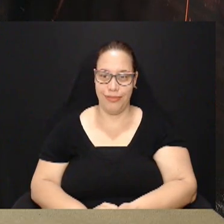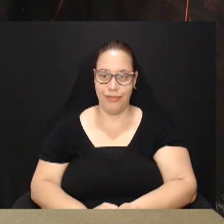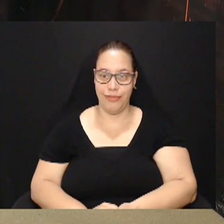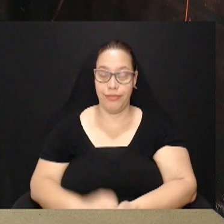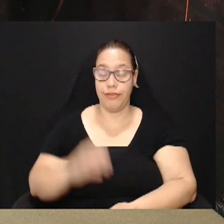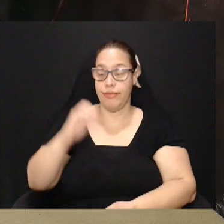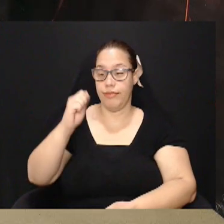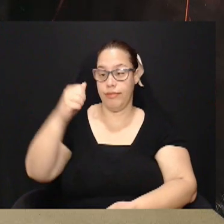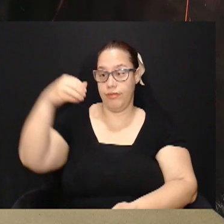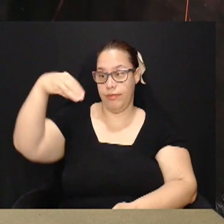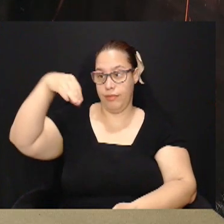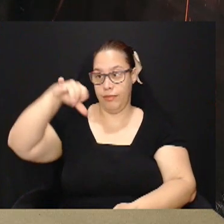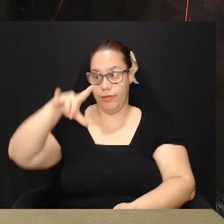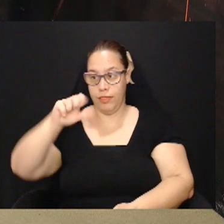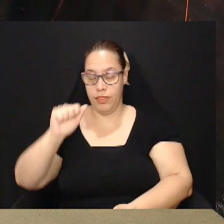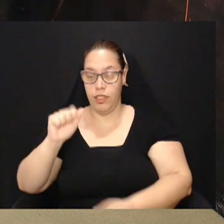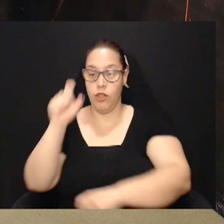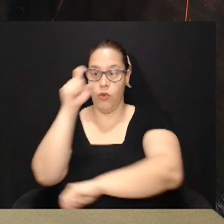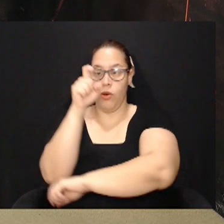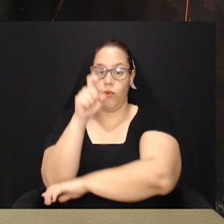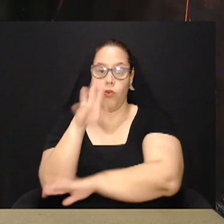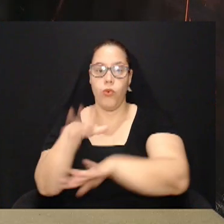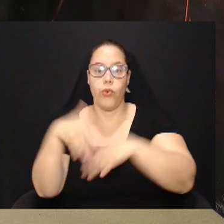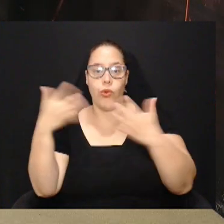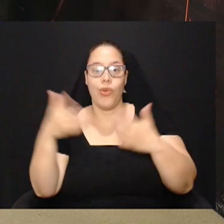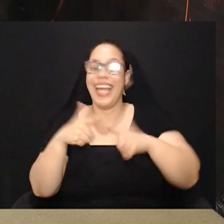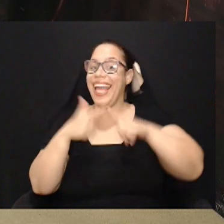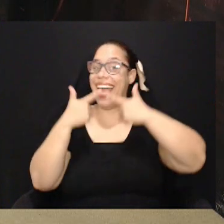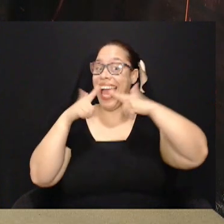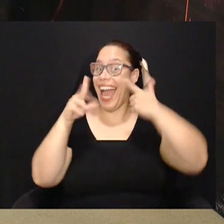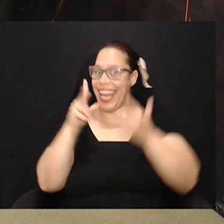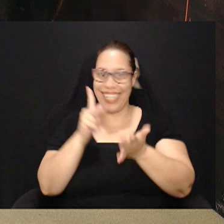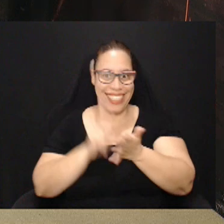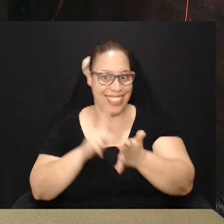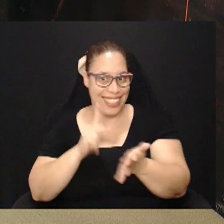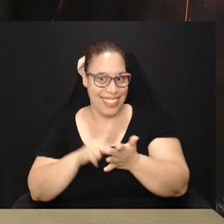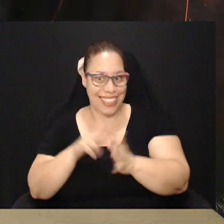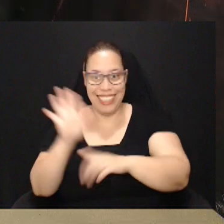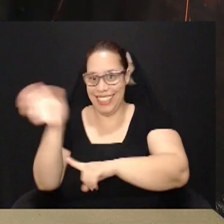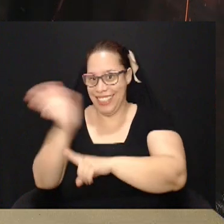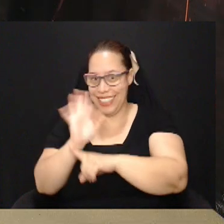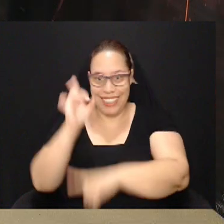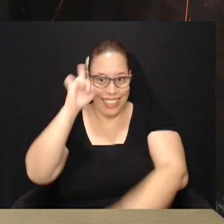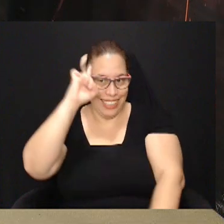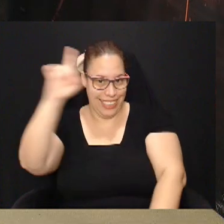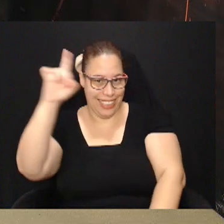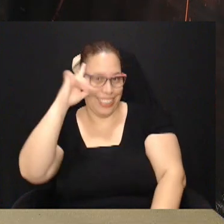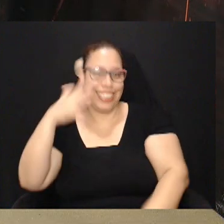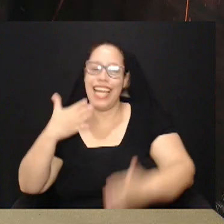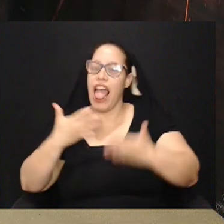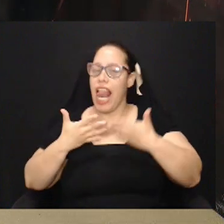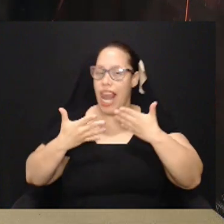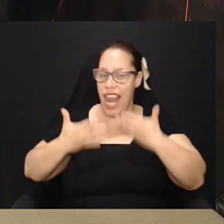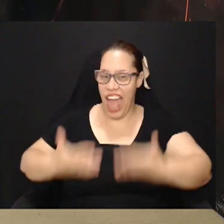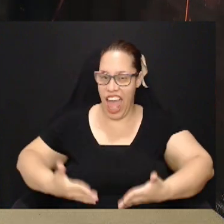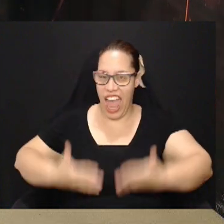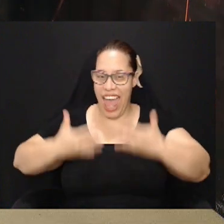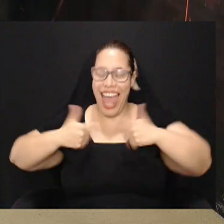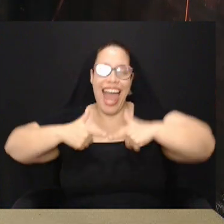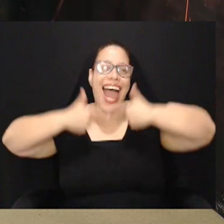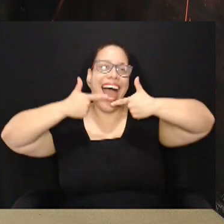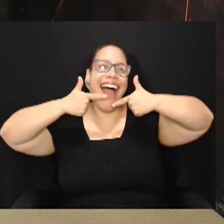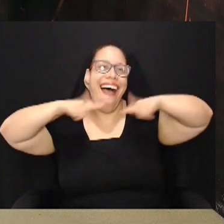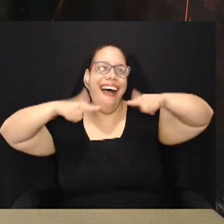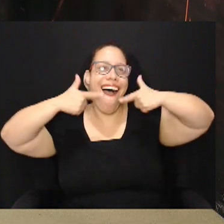Souza, do Cambuí. Quando eu dou risada de verdade num filme, parece que meu dia fica mais leve. Rir com filmes pode funcionar